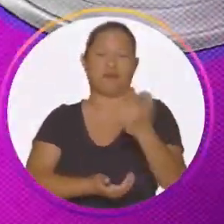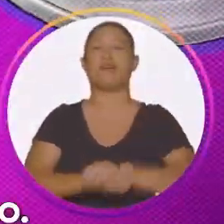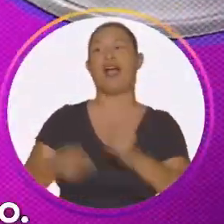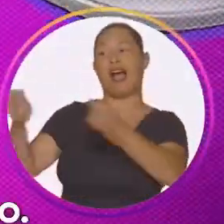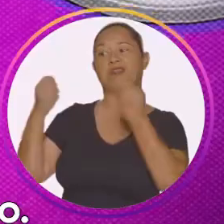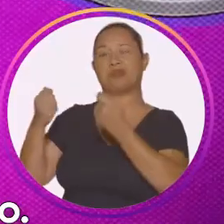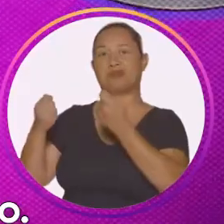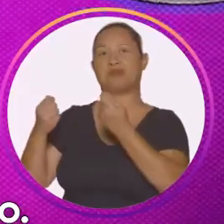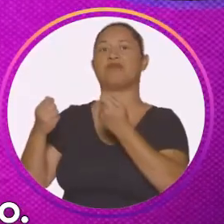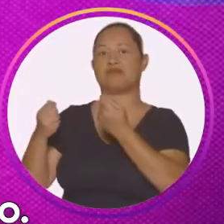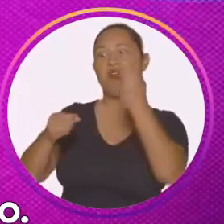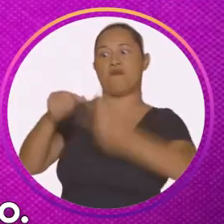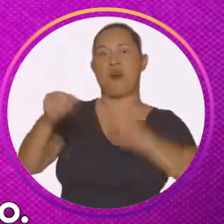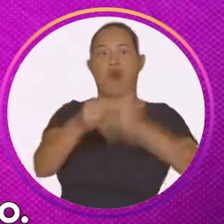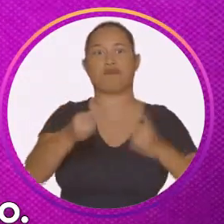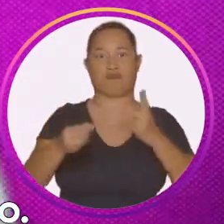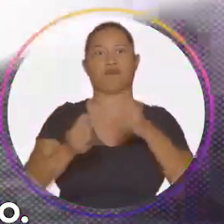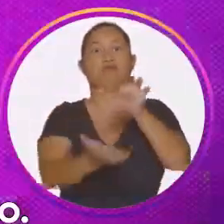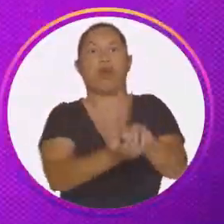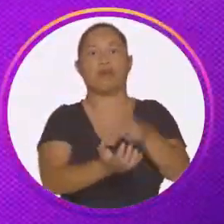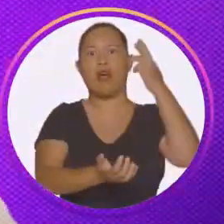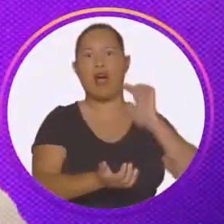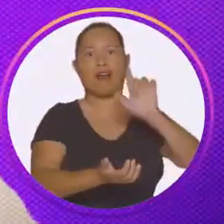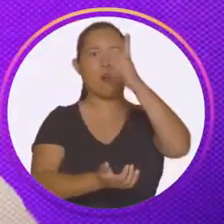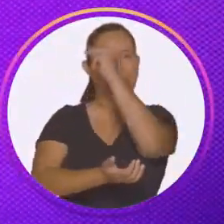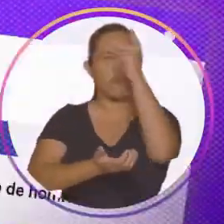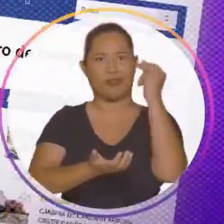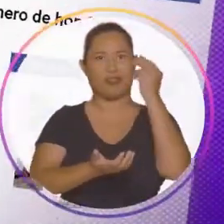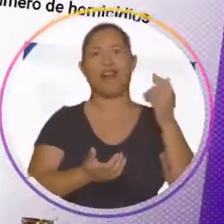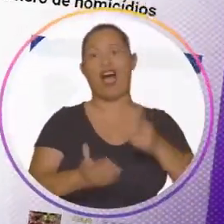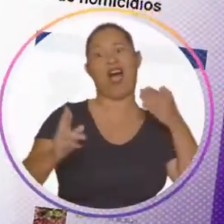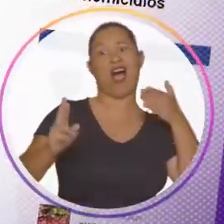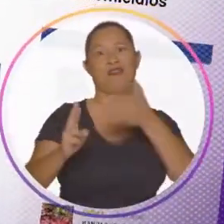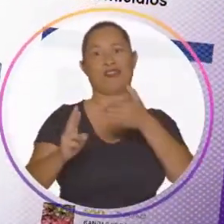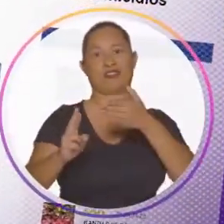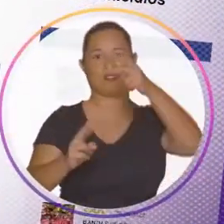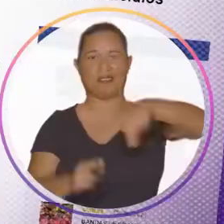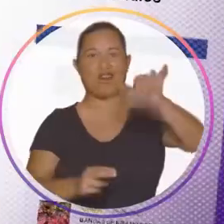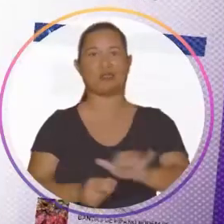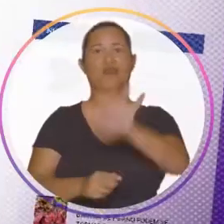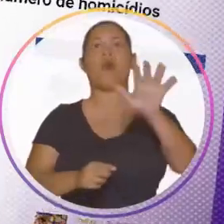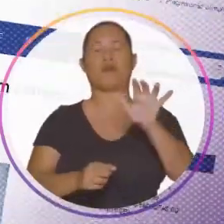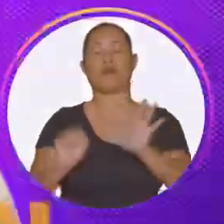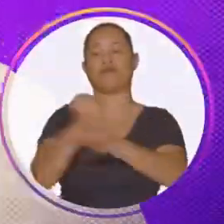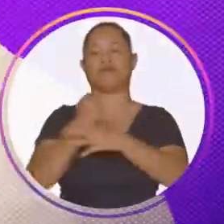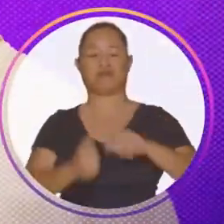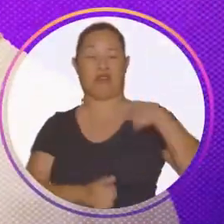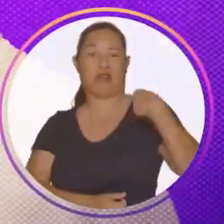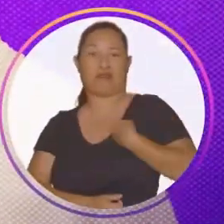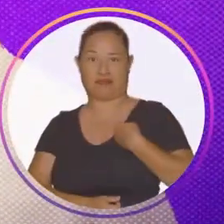só, Caruaru era a cidade mais violenta de Pernambuco. Com Raquel na prefeitura, virou referência nacional na